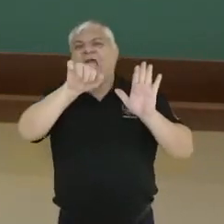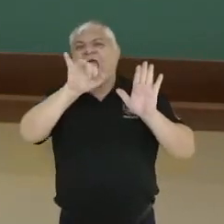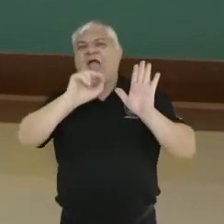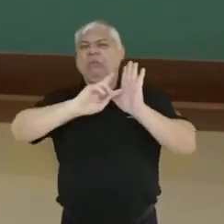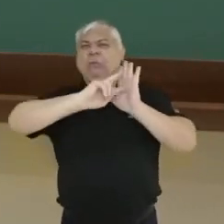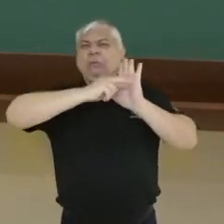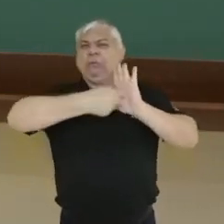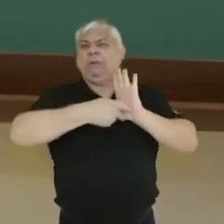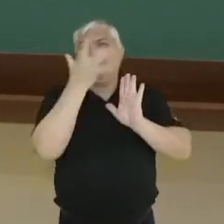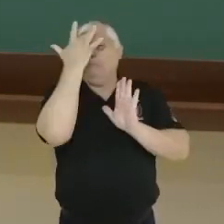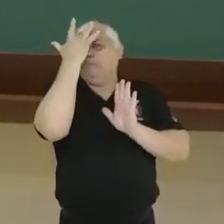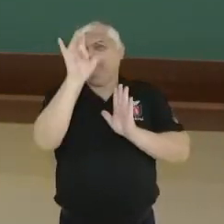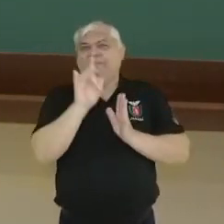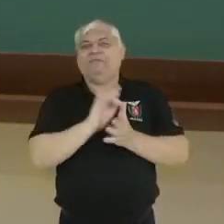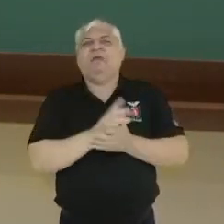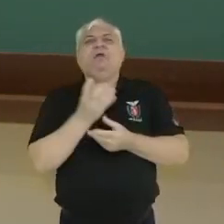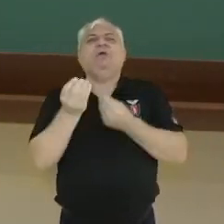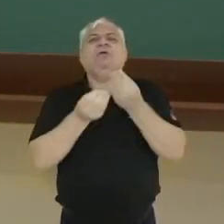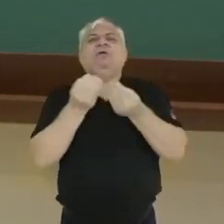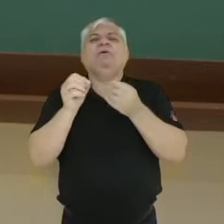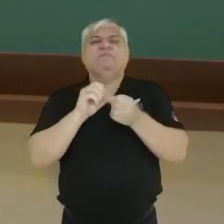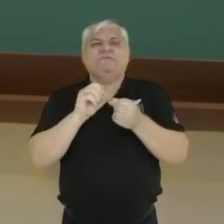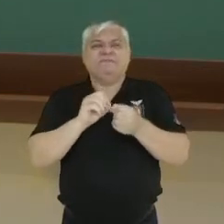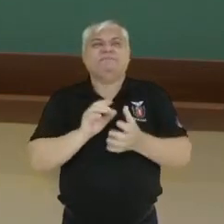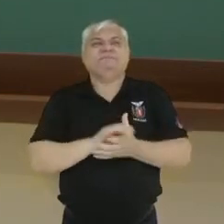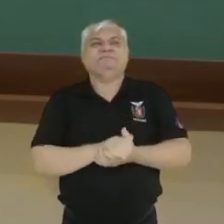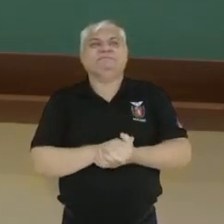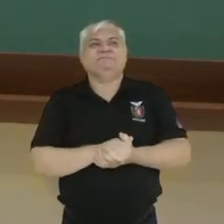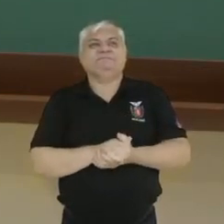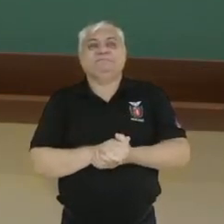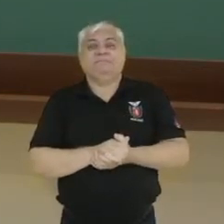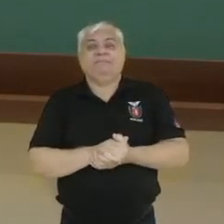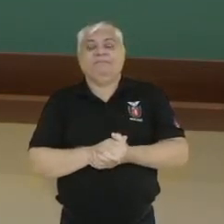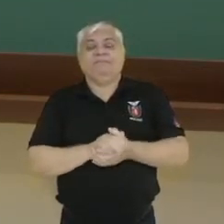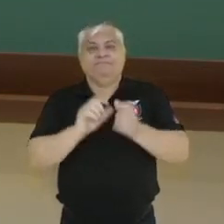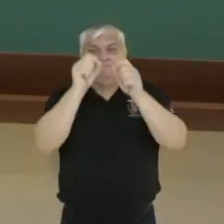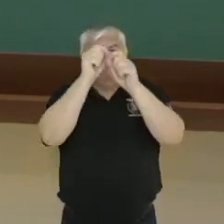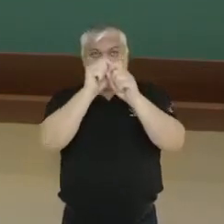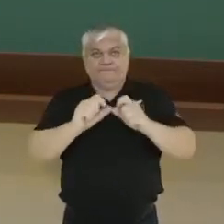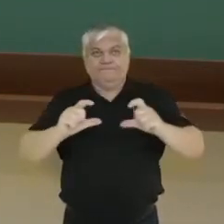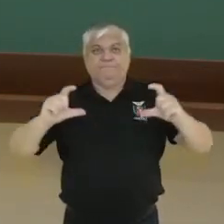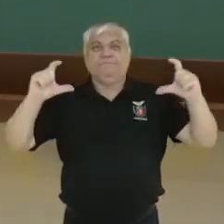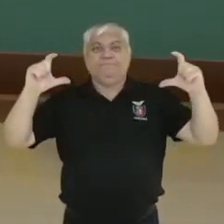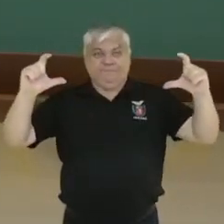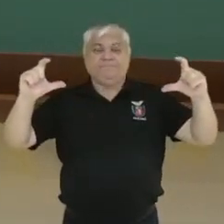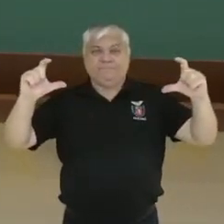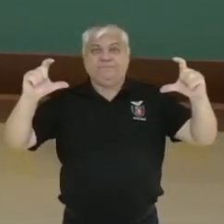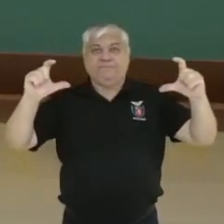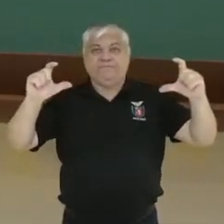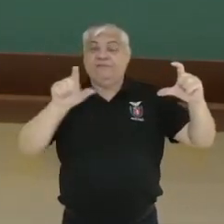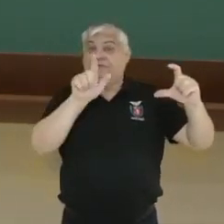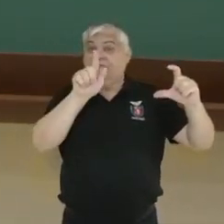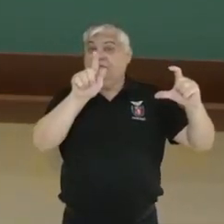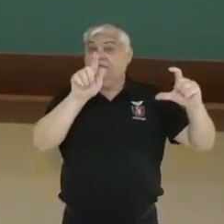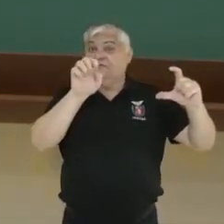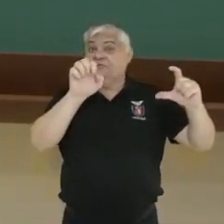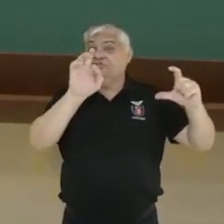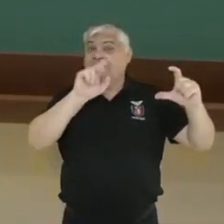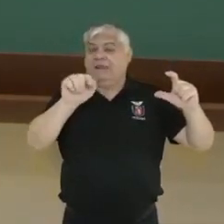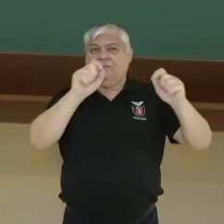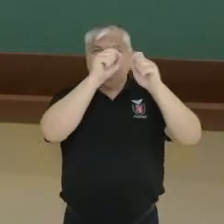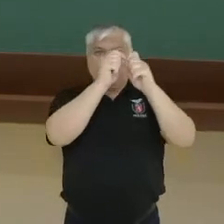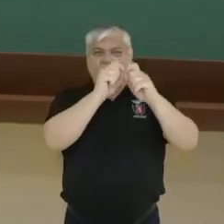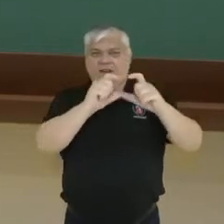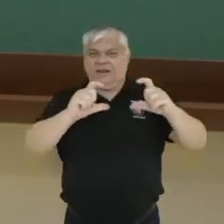fazer para compreender melhor isso daqui? Nós temos aqui a forma geral que a gente acabou de falar. A gente vai fazer